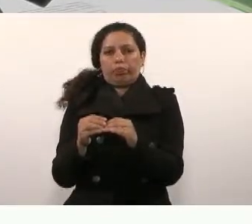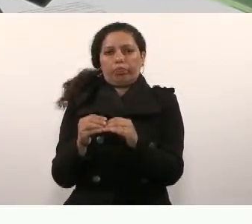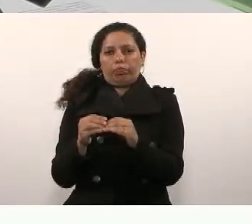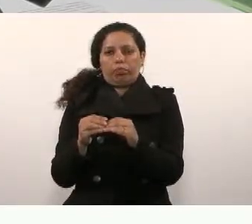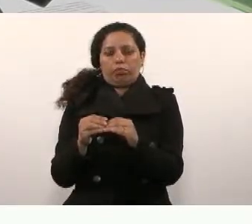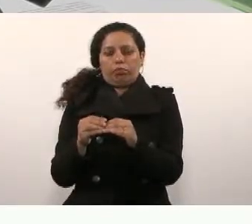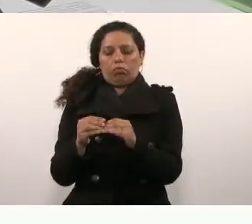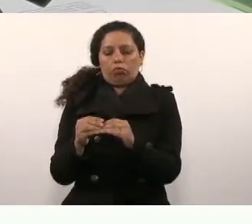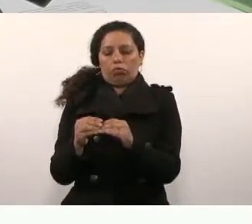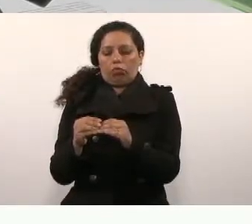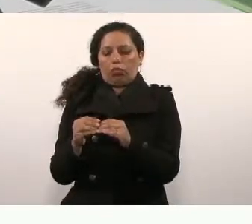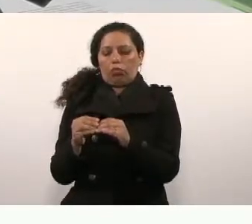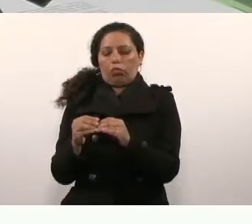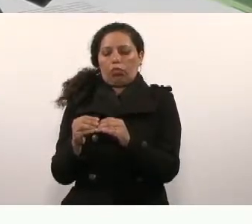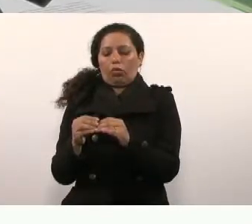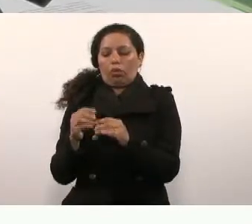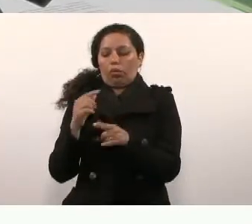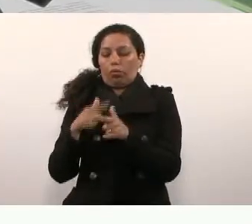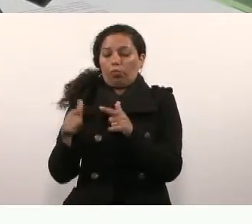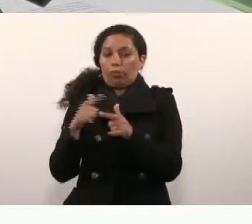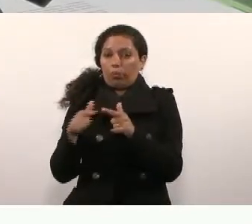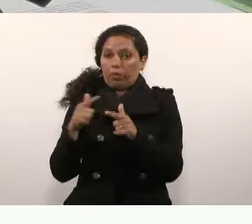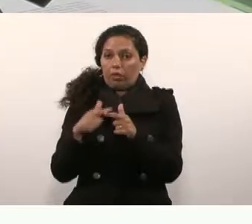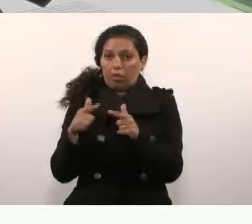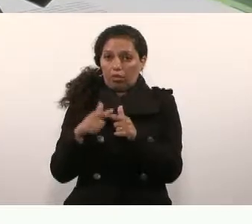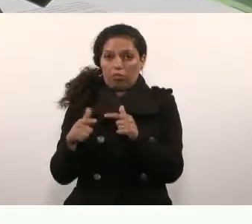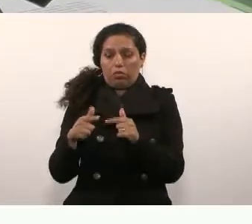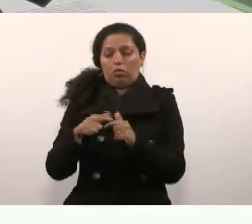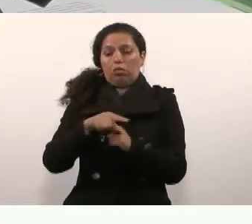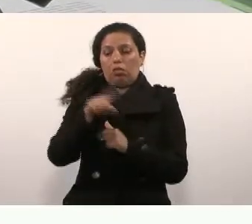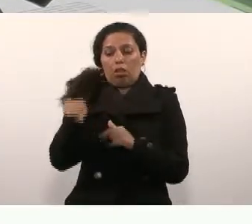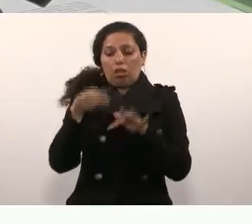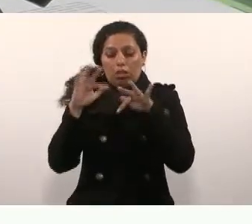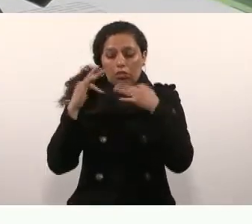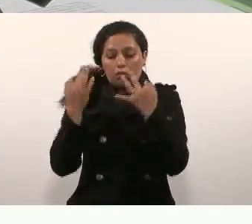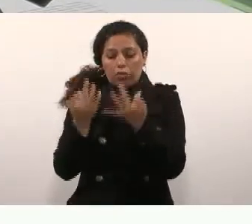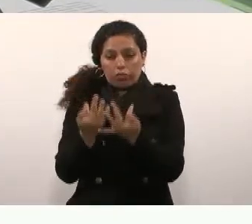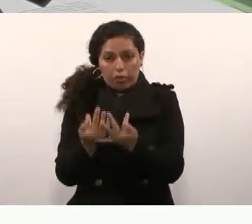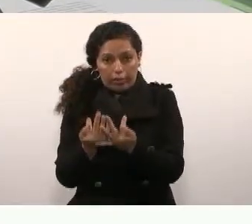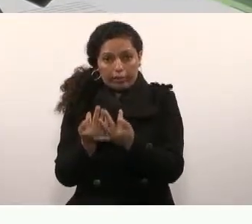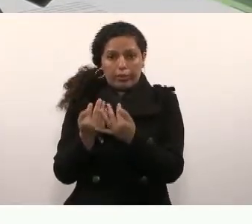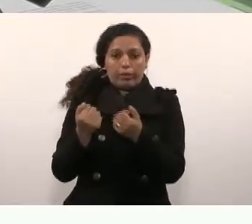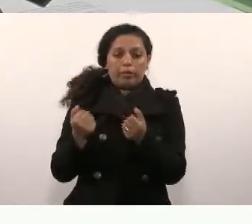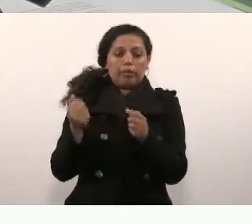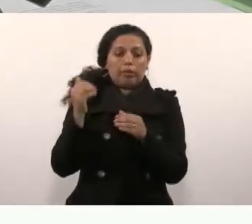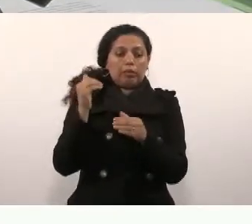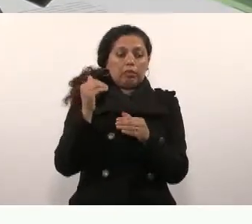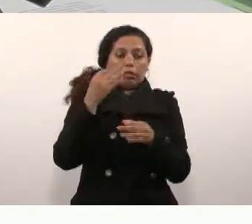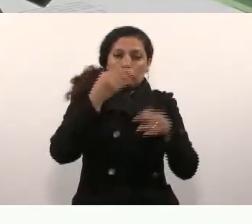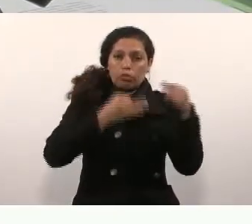retomada da posse pelo proprietário, né? Se tornaram réus em ações